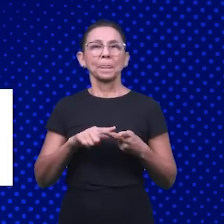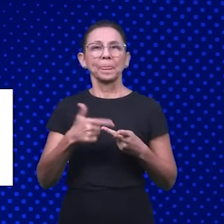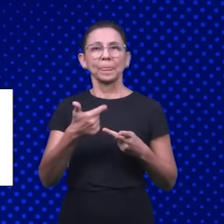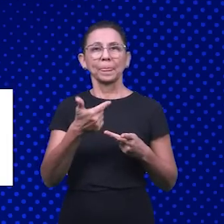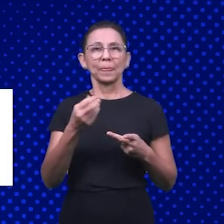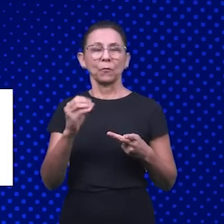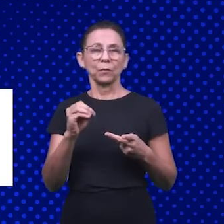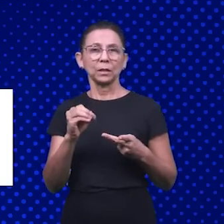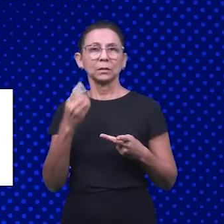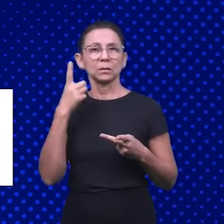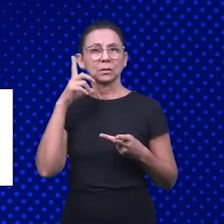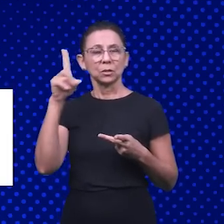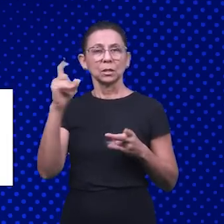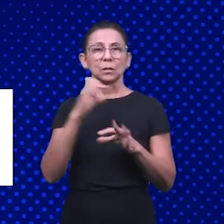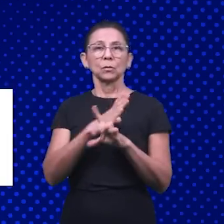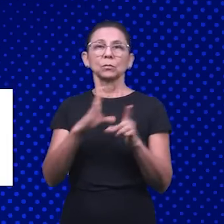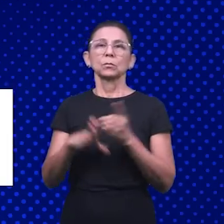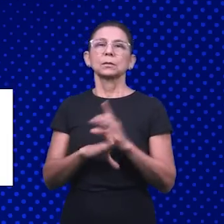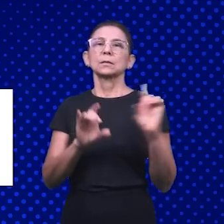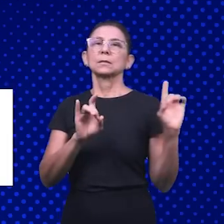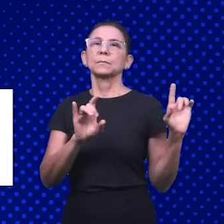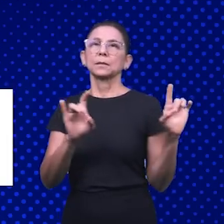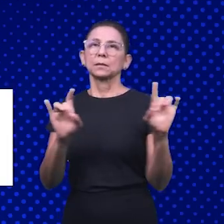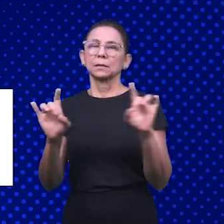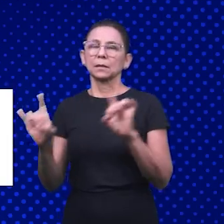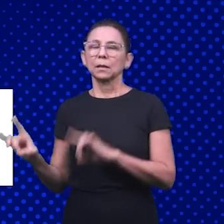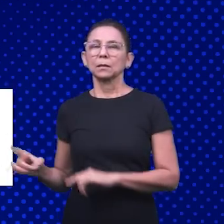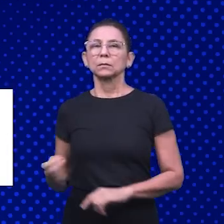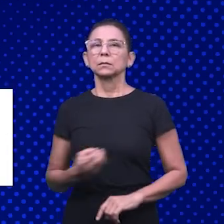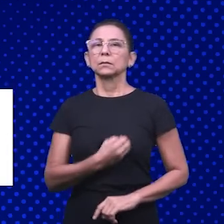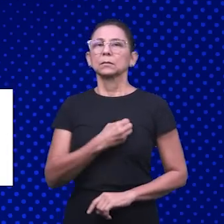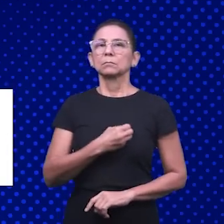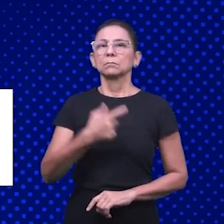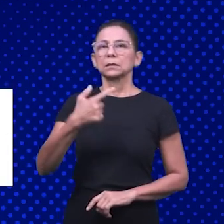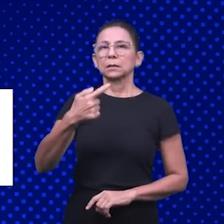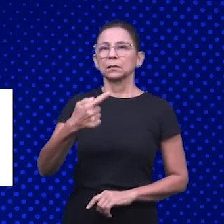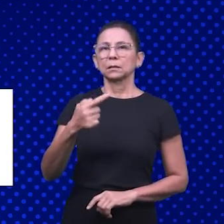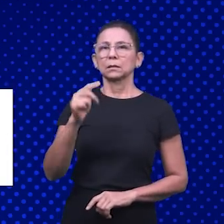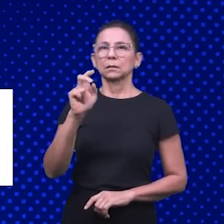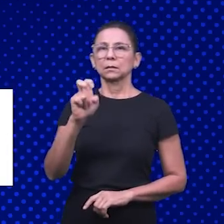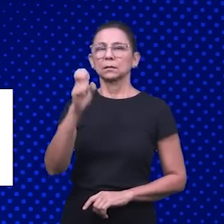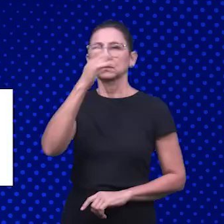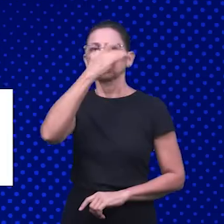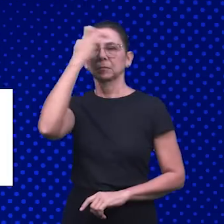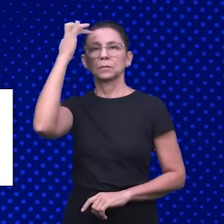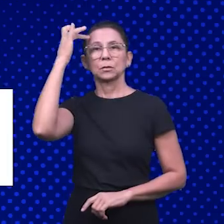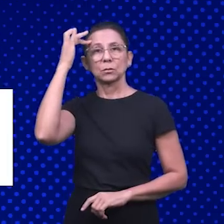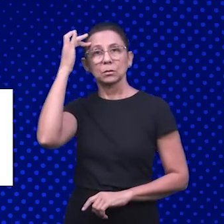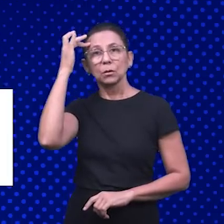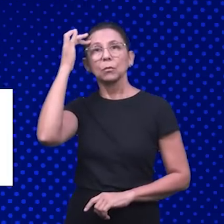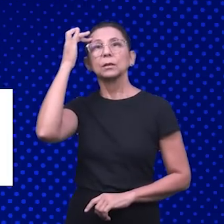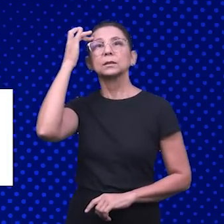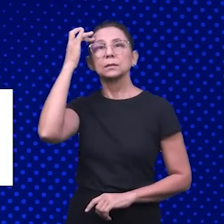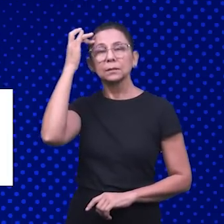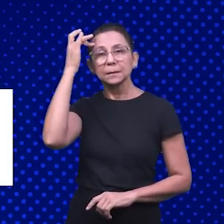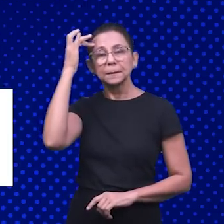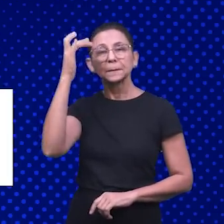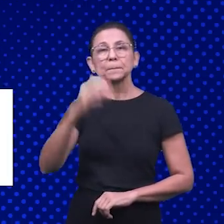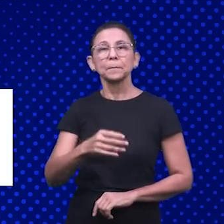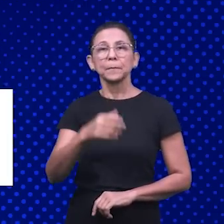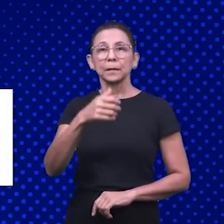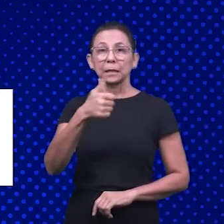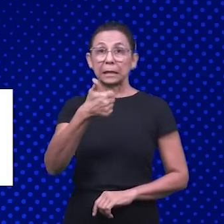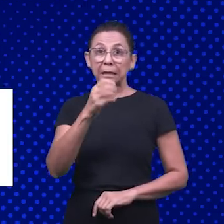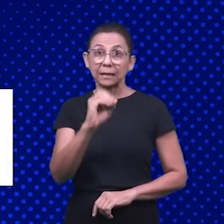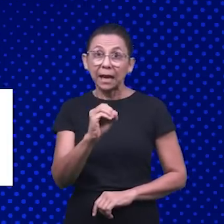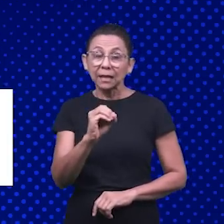o culto especial de evangelização contou com a presença de 75 participantes, sendo eles